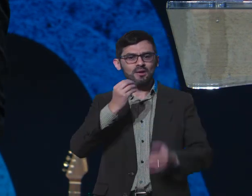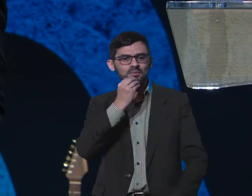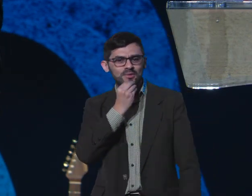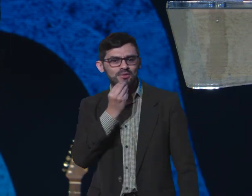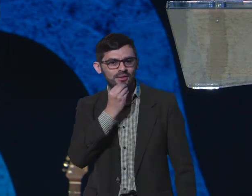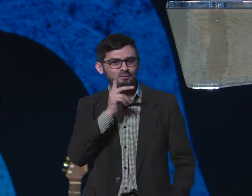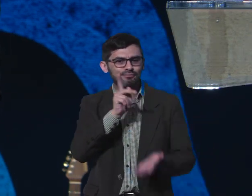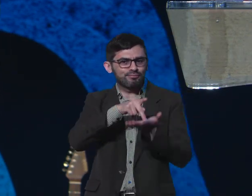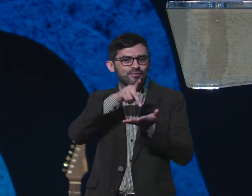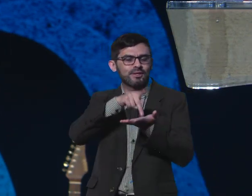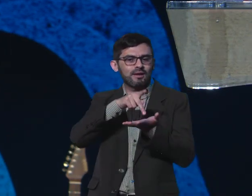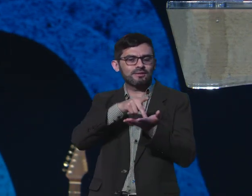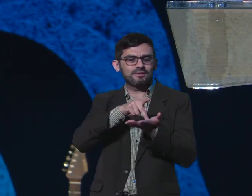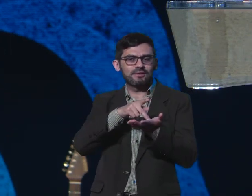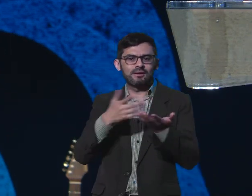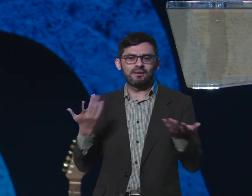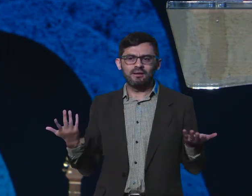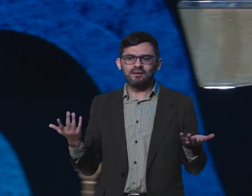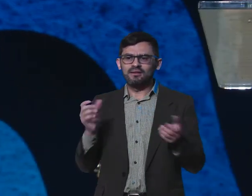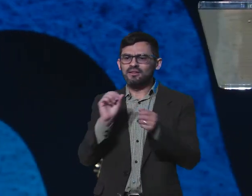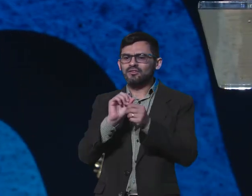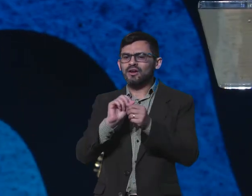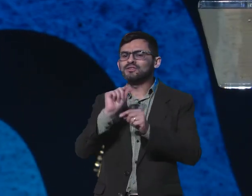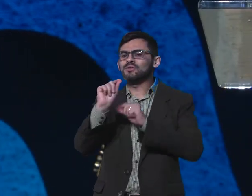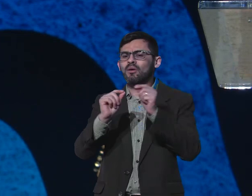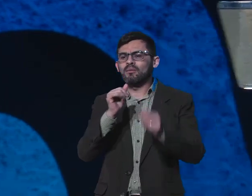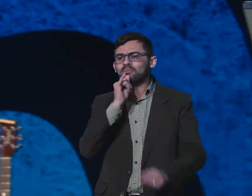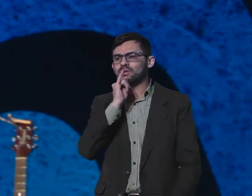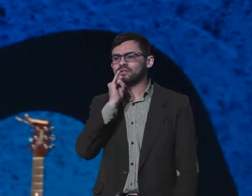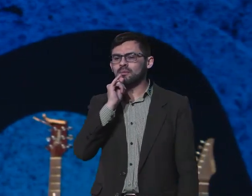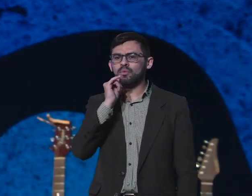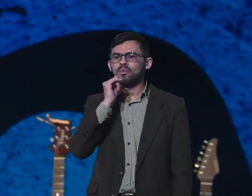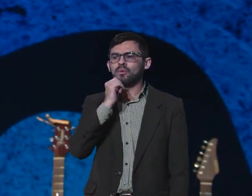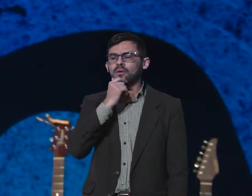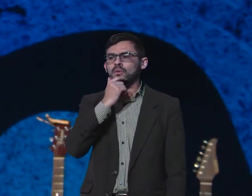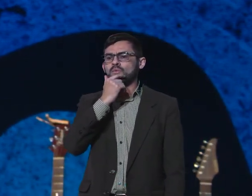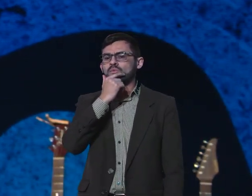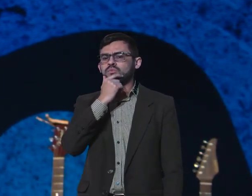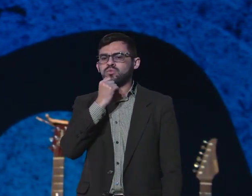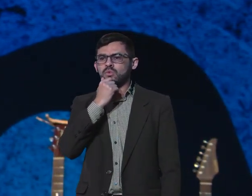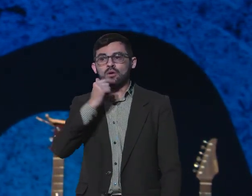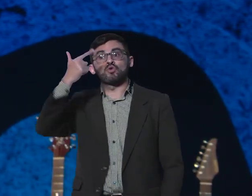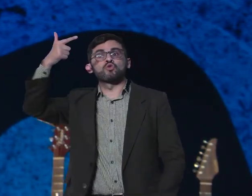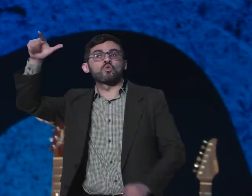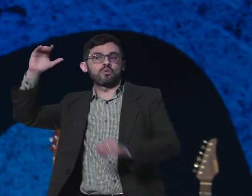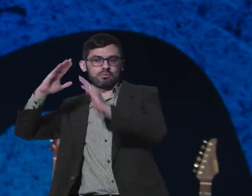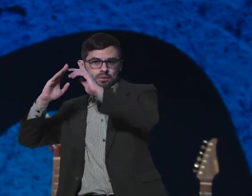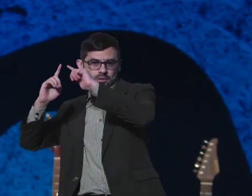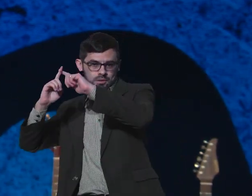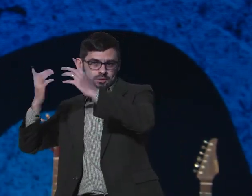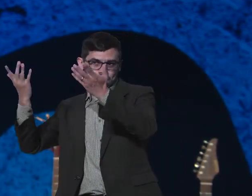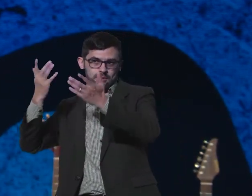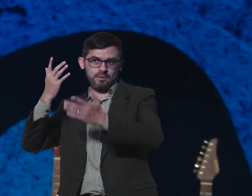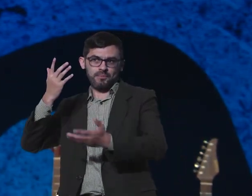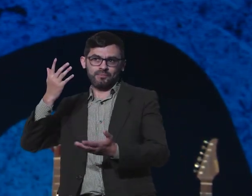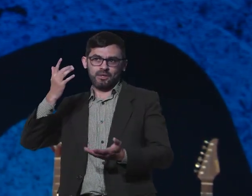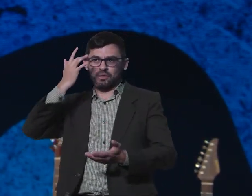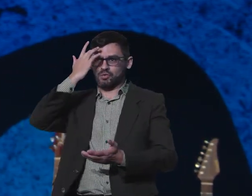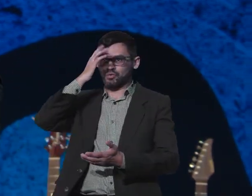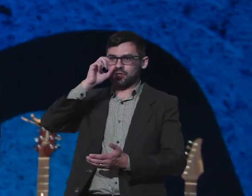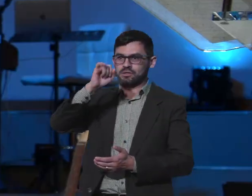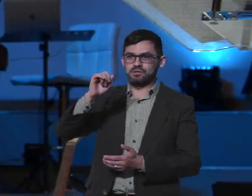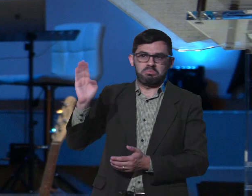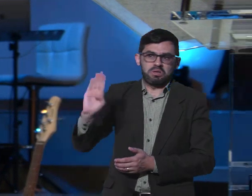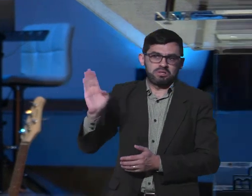oportunidade. Não faça igual a história do irmão, não foi aqui nessa igreja, tá? Foi em outra igreja aí. Eu nem sei se foi